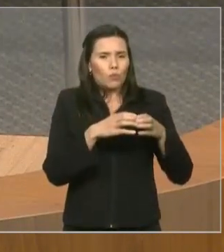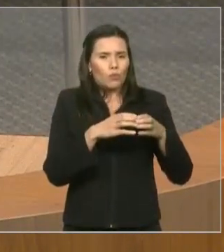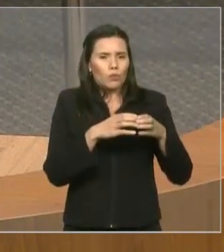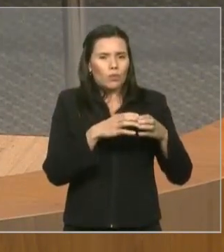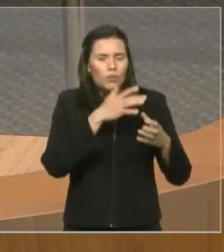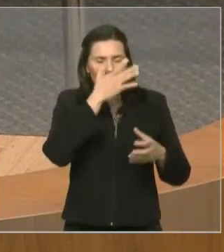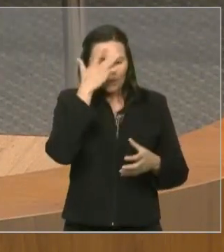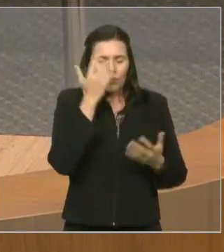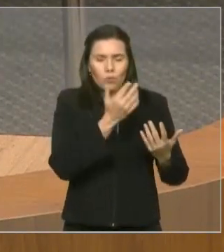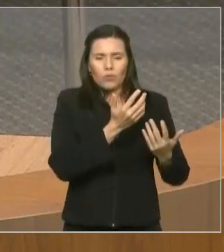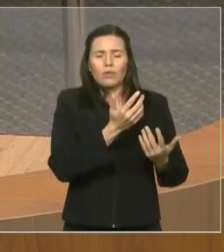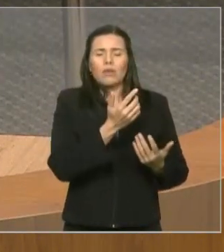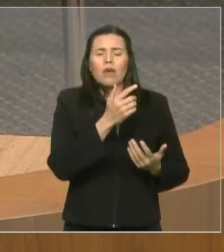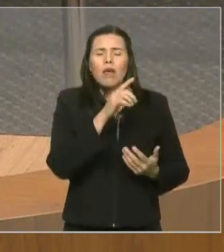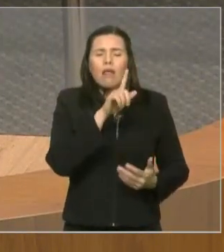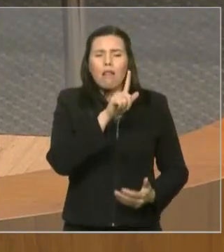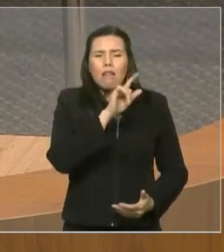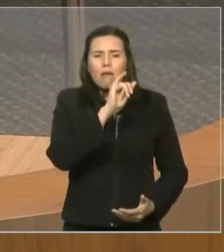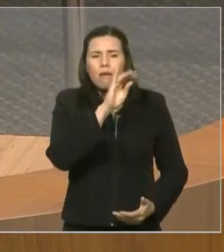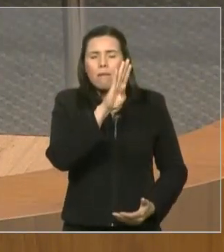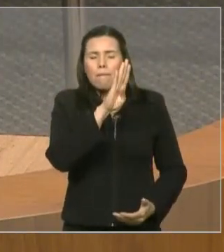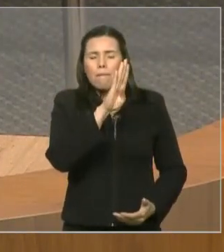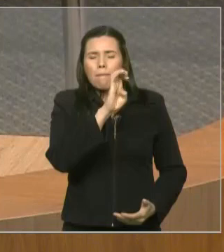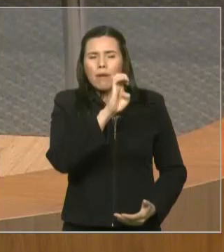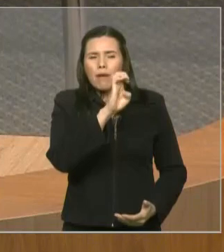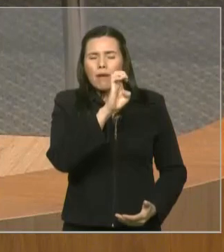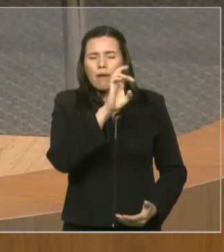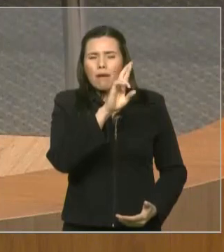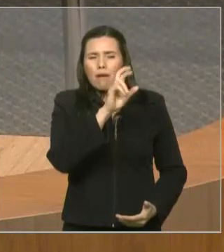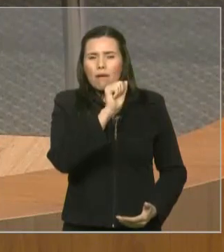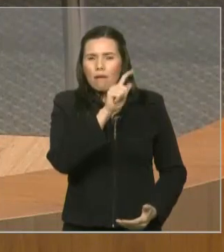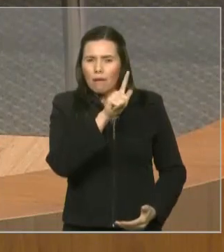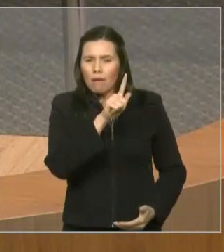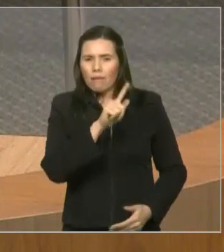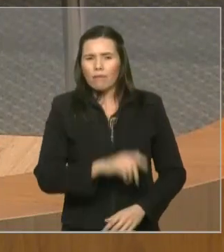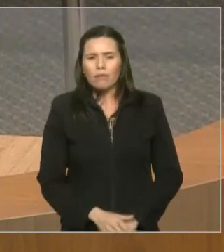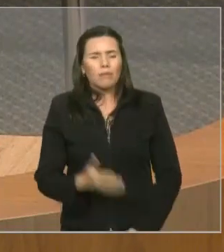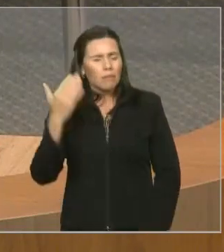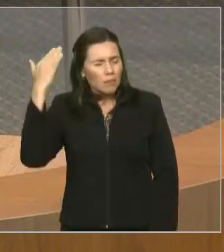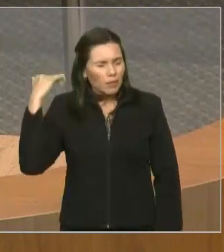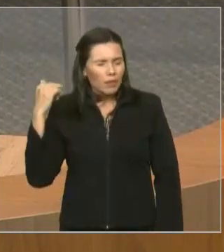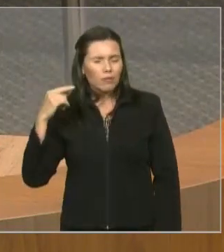Jovens. Aqui tem tantos deputados jovens.